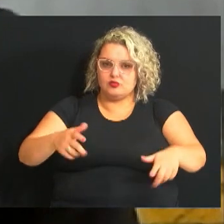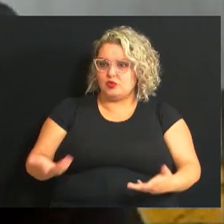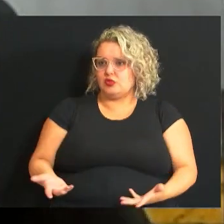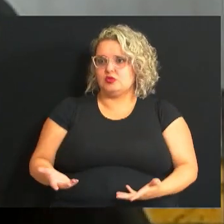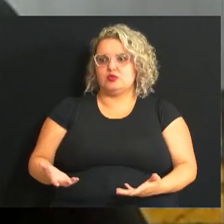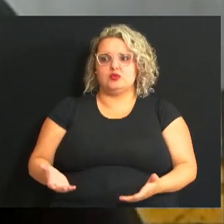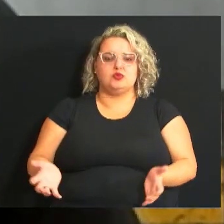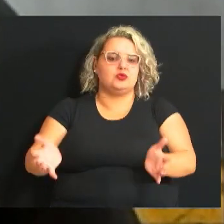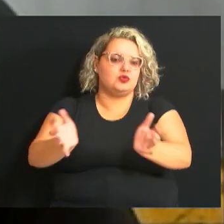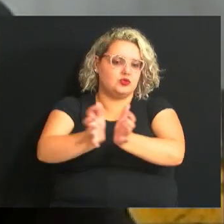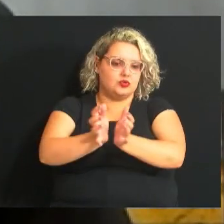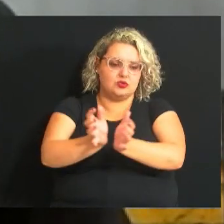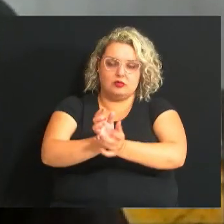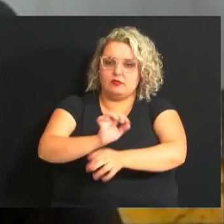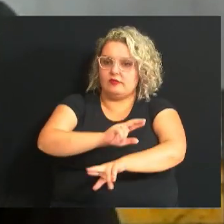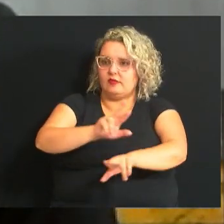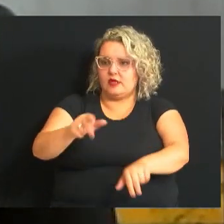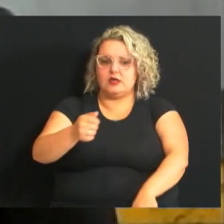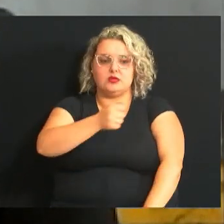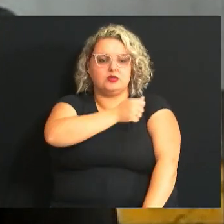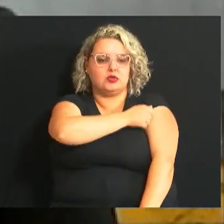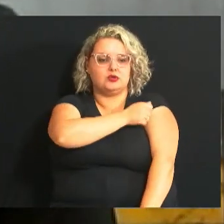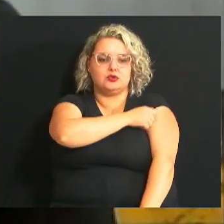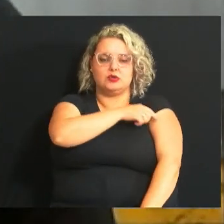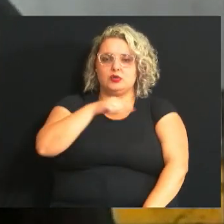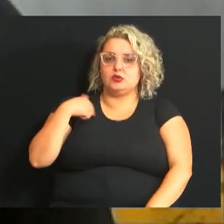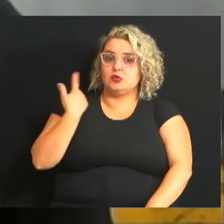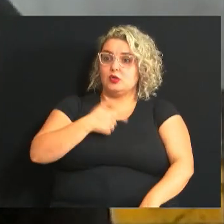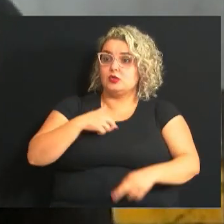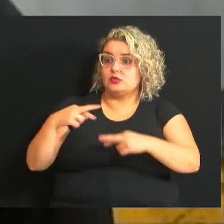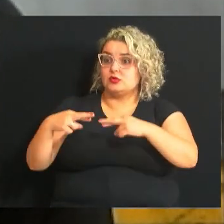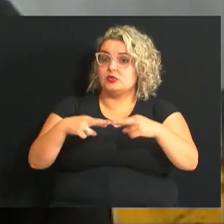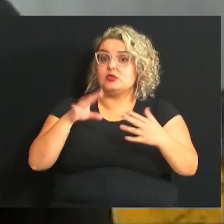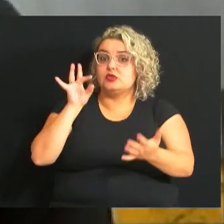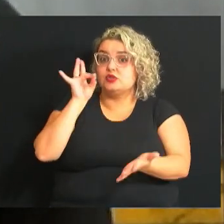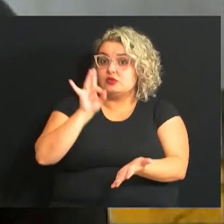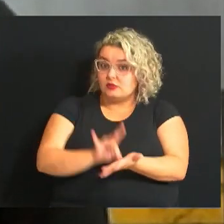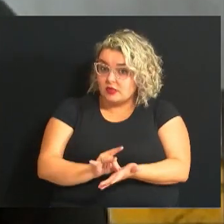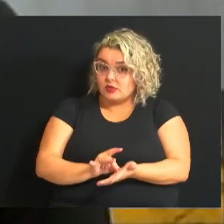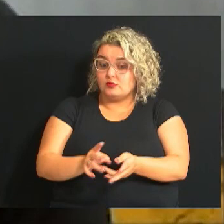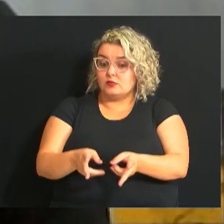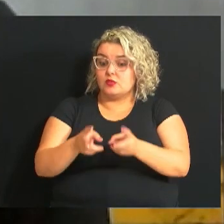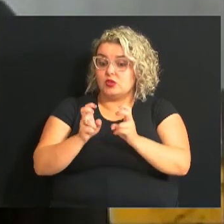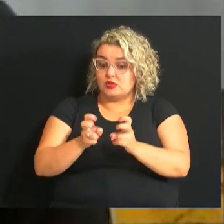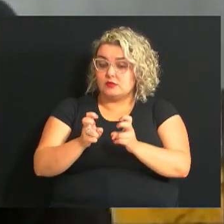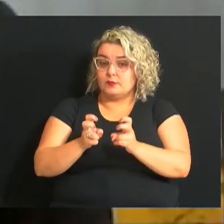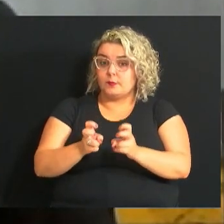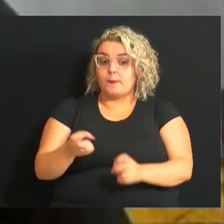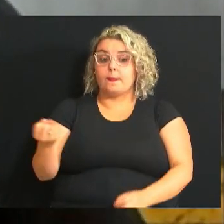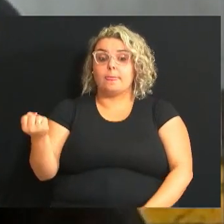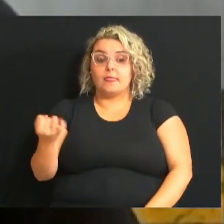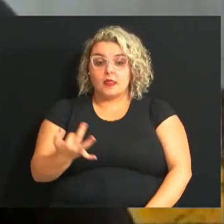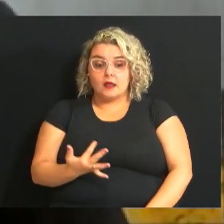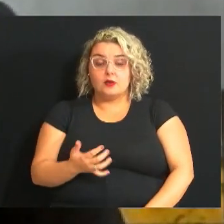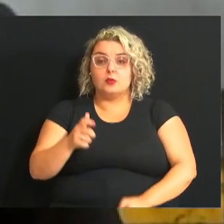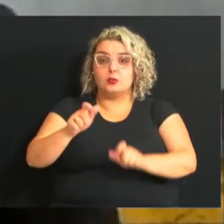de alunos aqui na nossa rede. E, de fato, a gente percebeu, né, o quanto que as pessoas